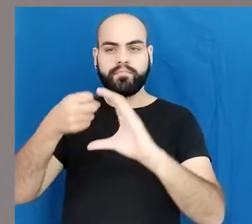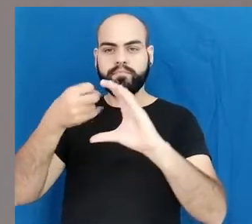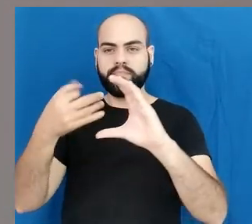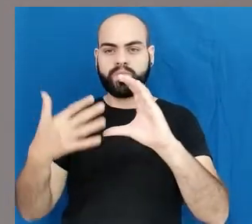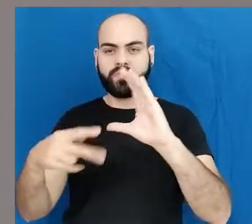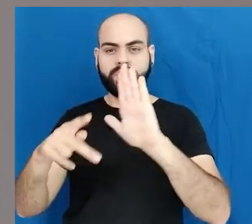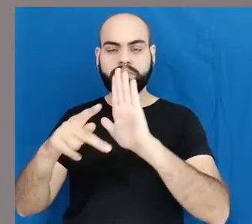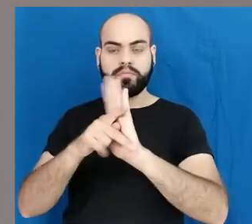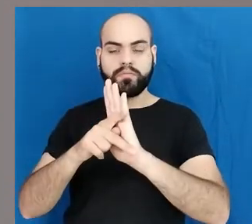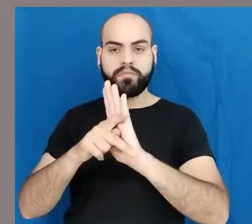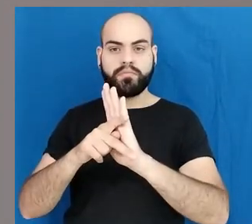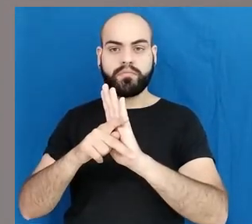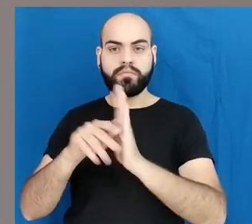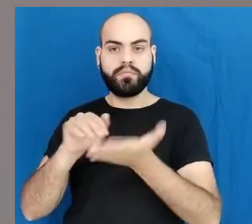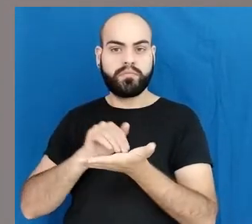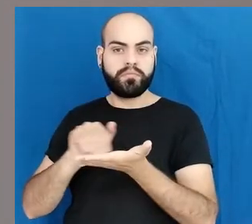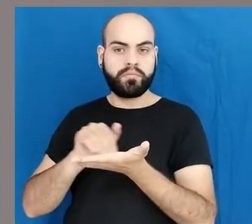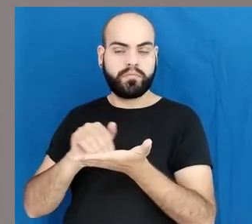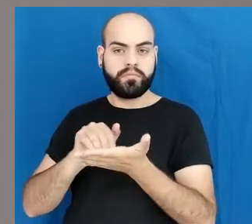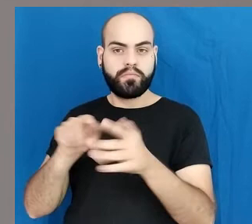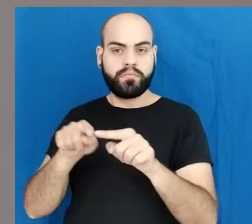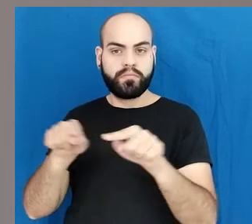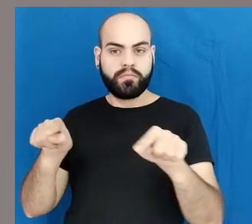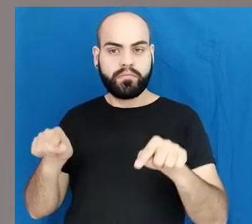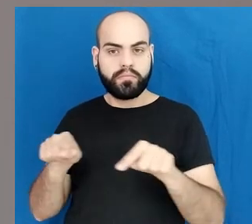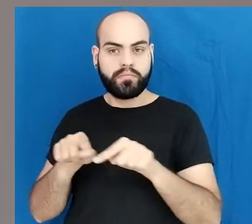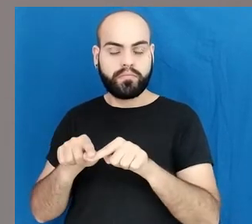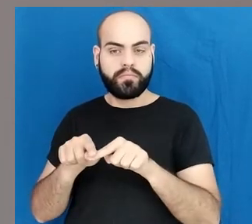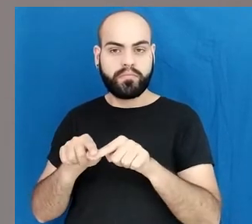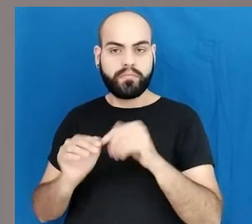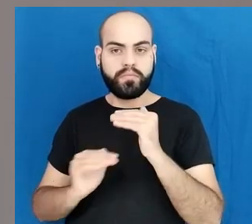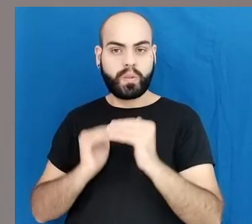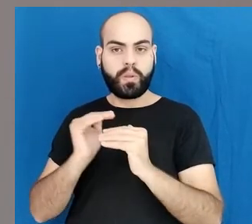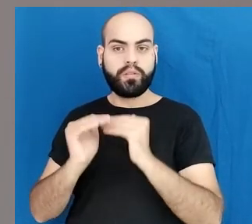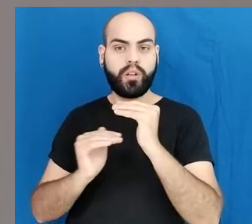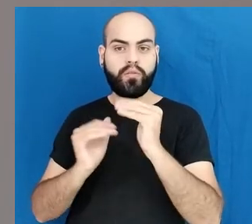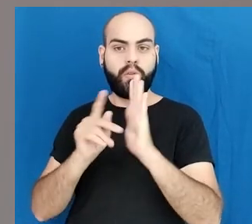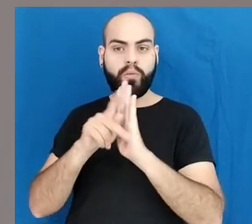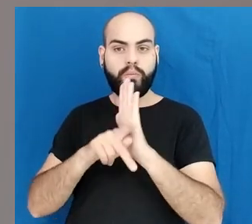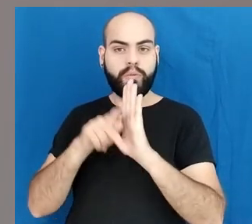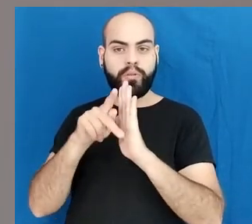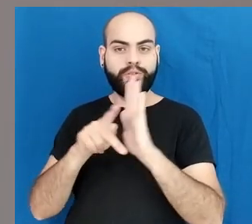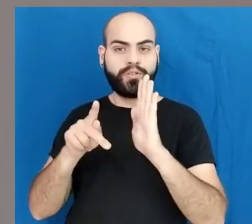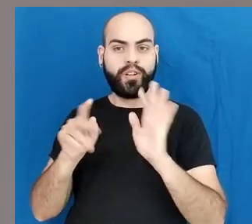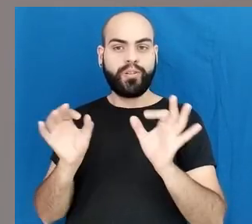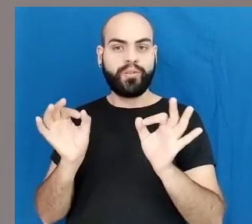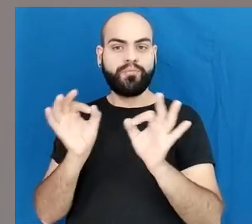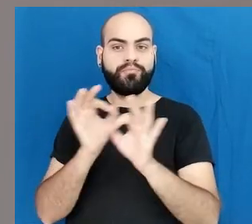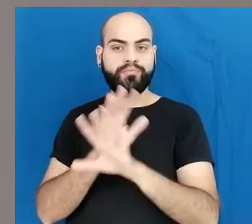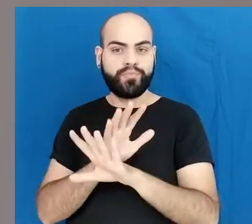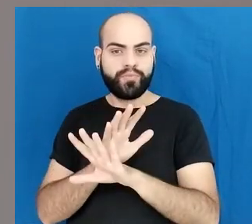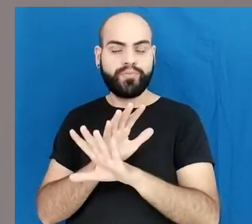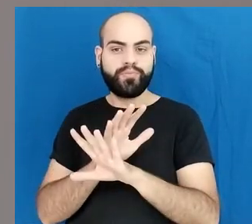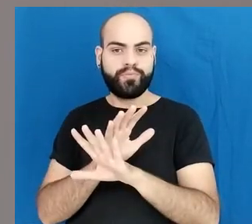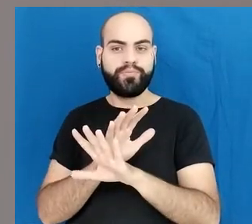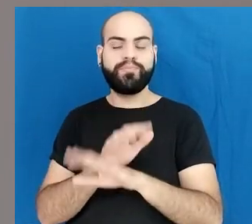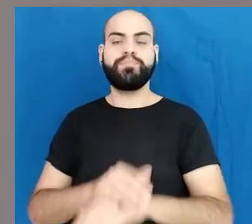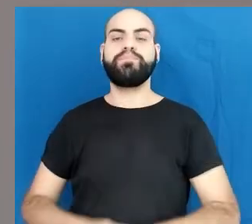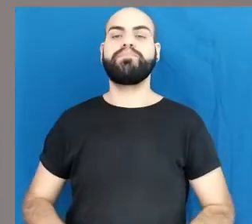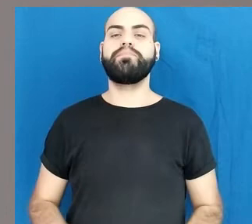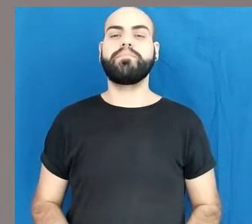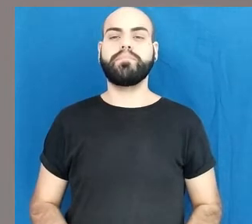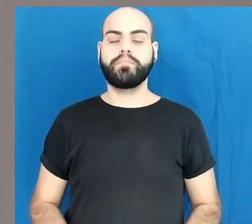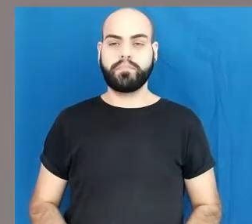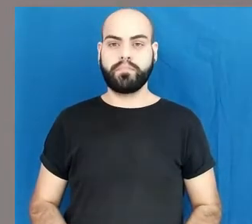suas características, e o escritório do Vevec da Marisa desenvolveu o projeto final, o